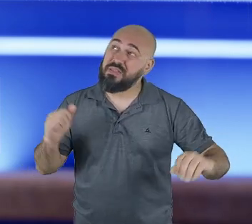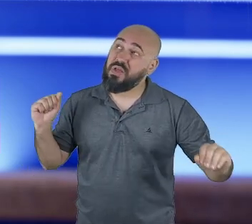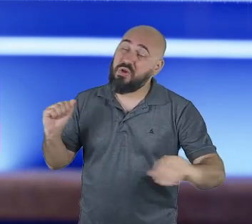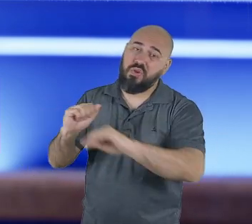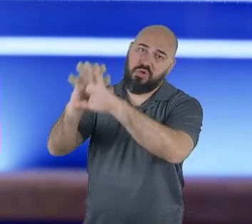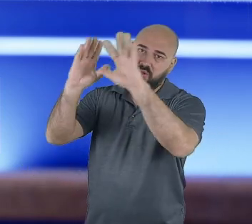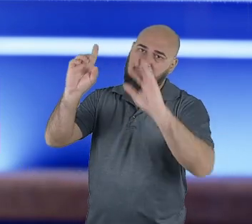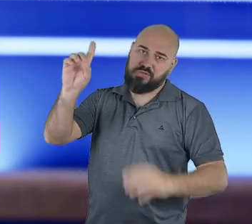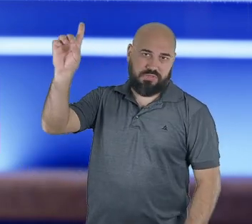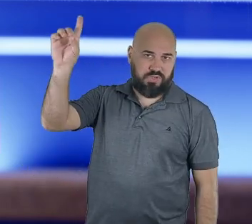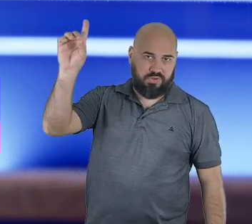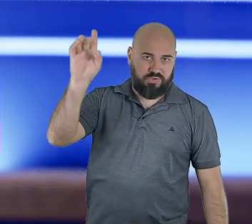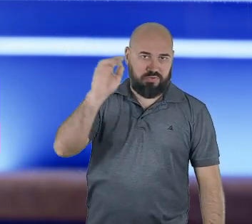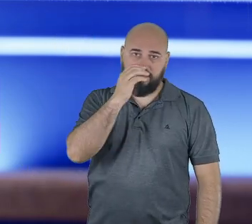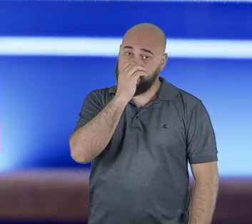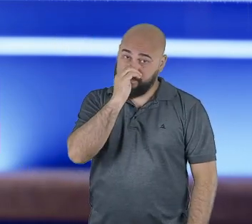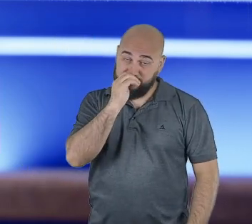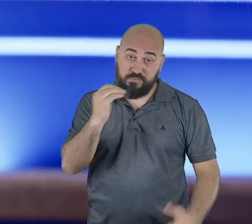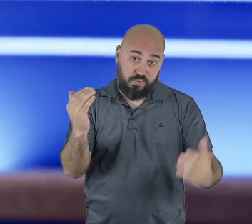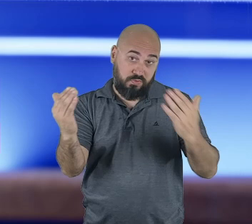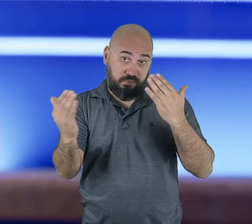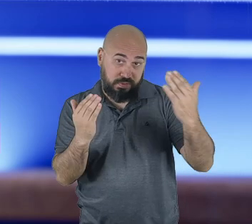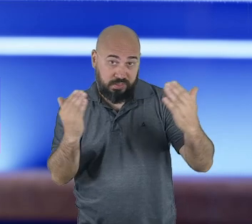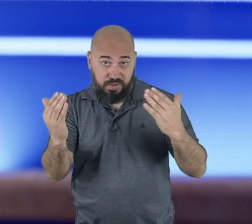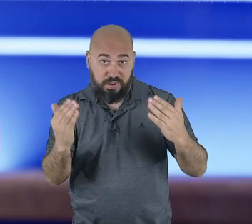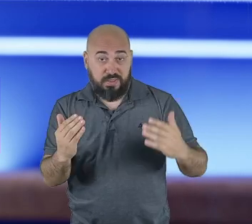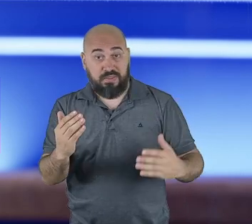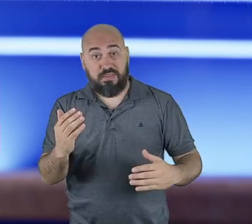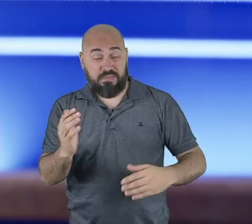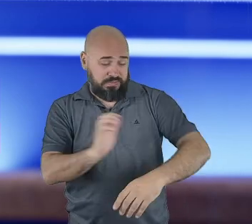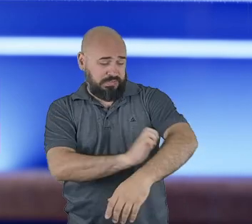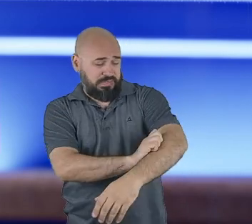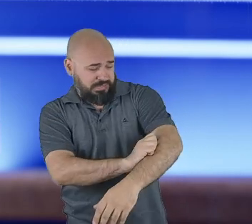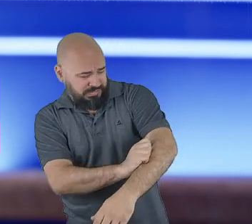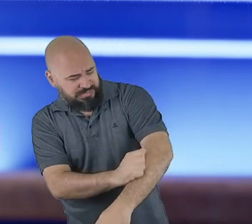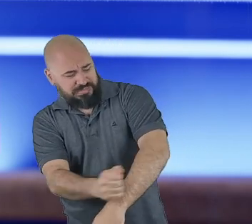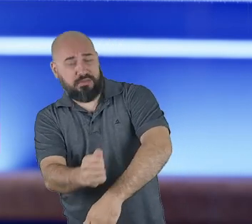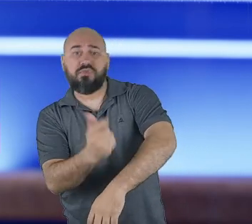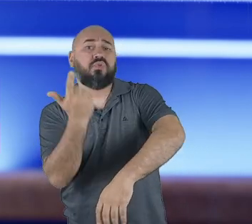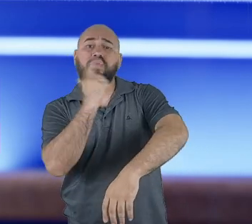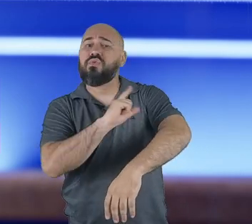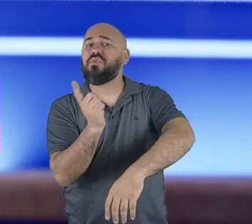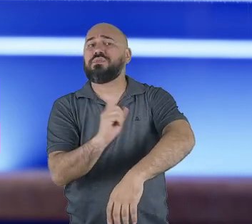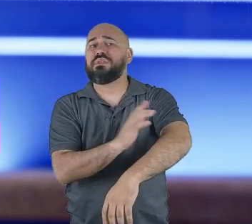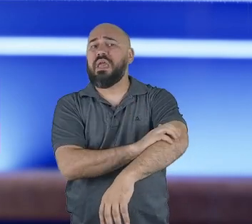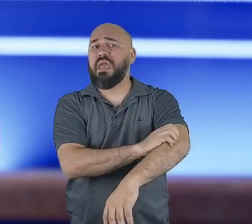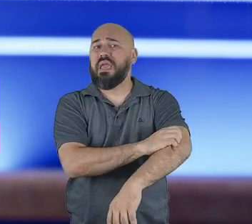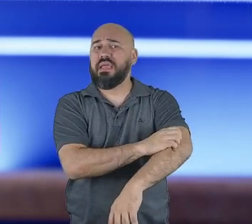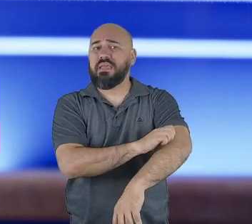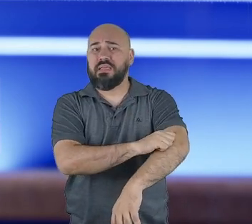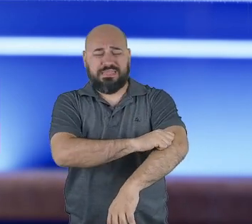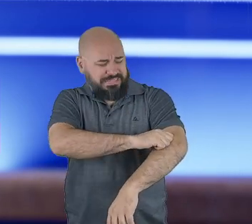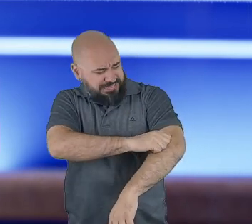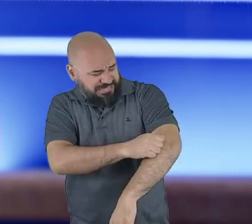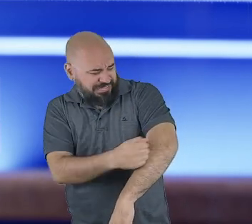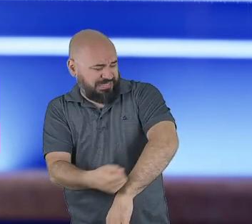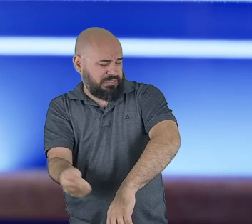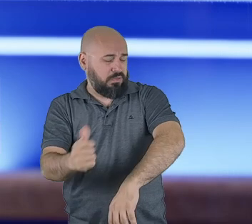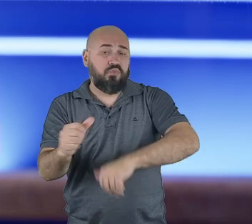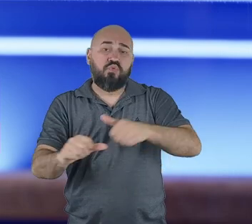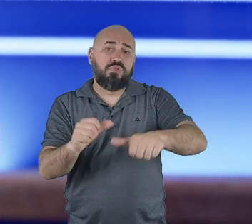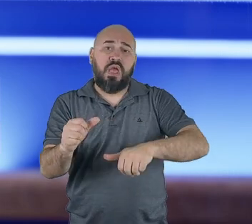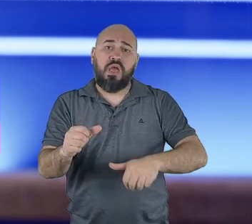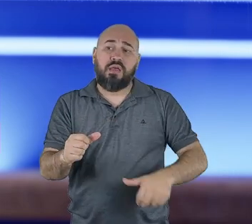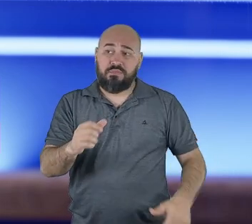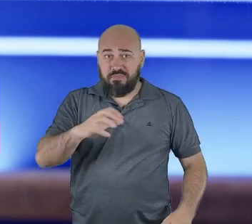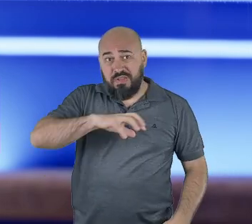A verdade do leopardo manchado é que você não pode mudar a si mesmo, assim